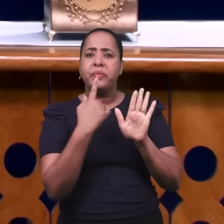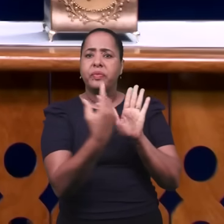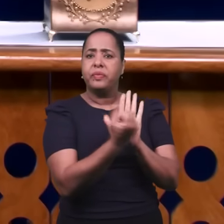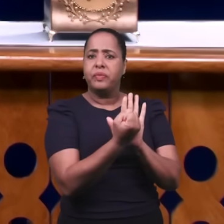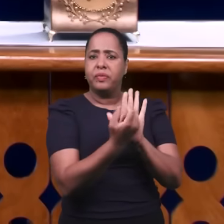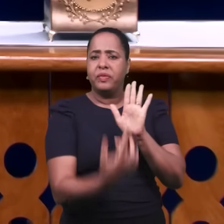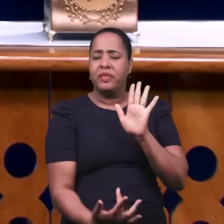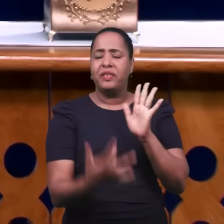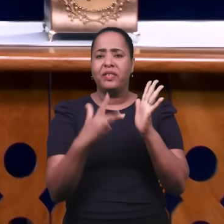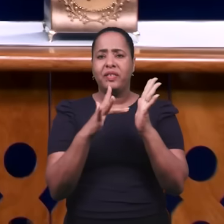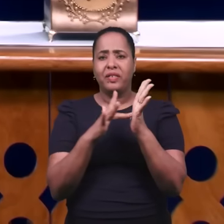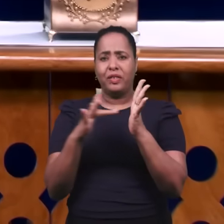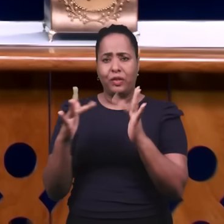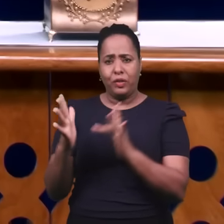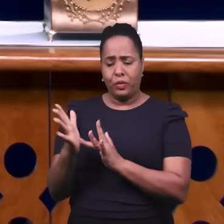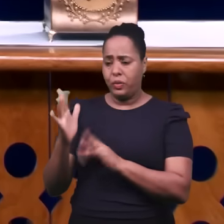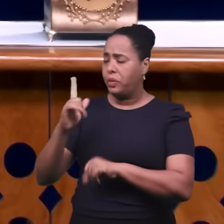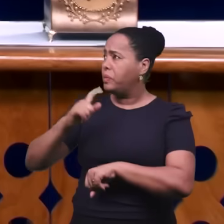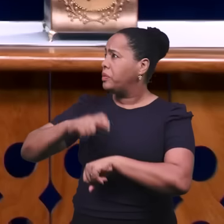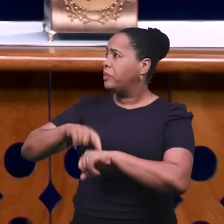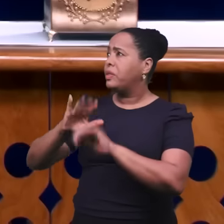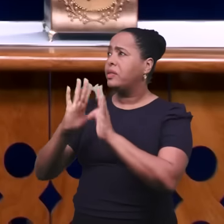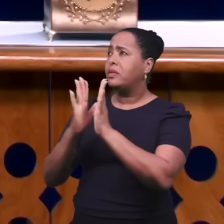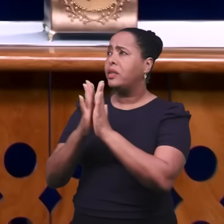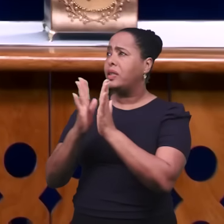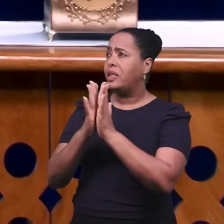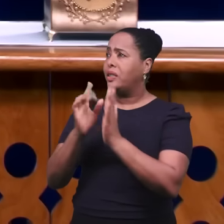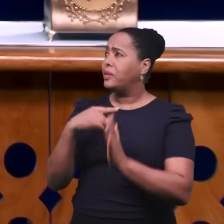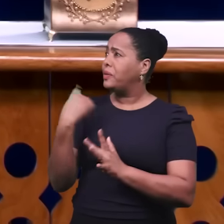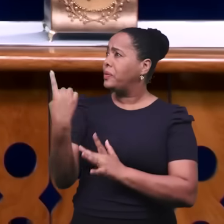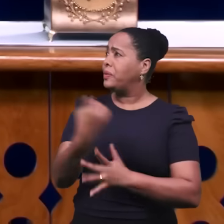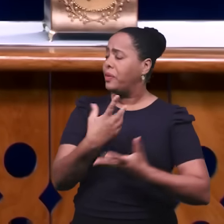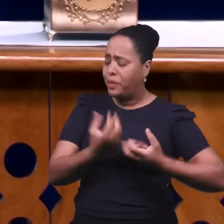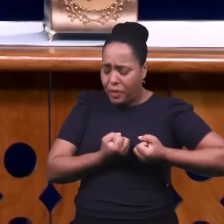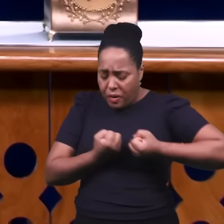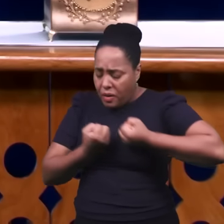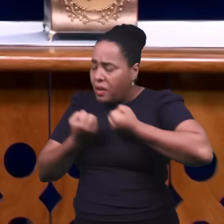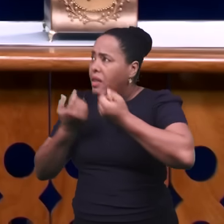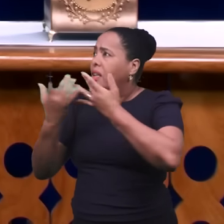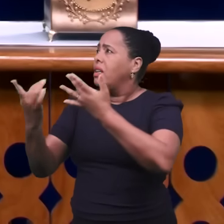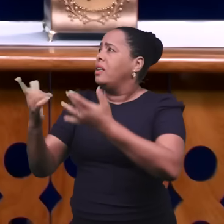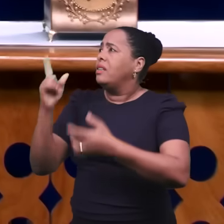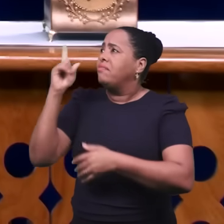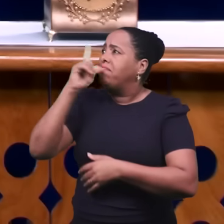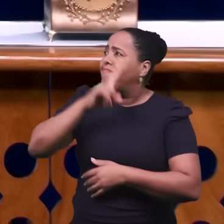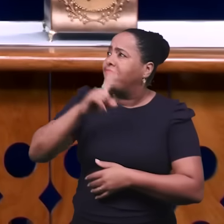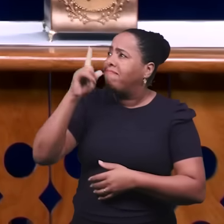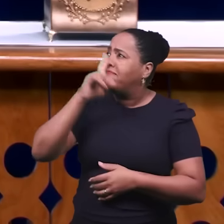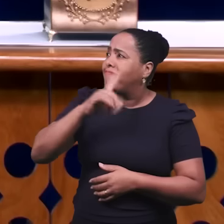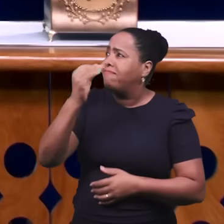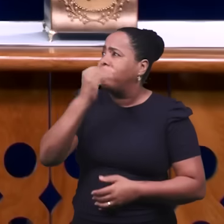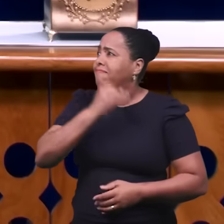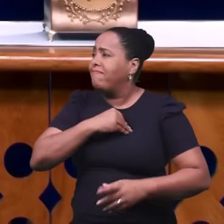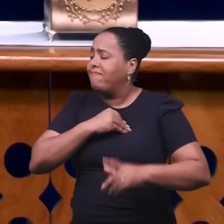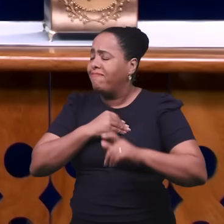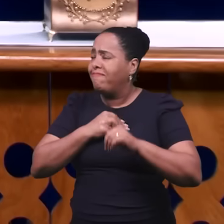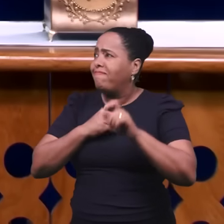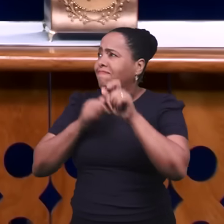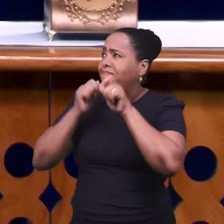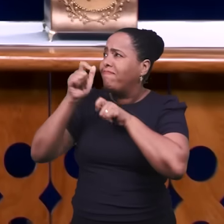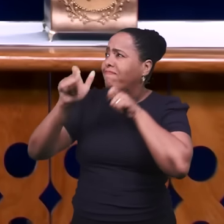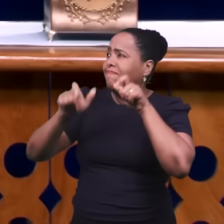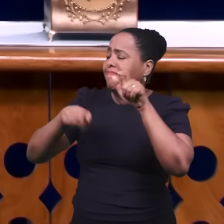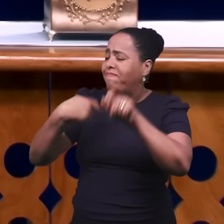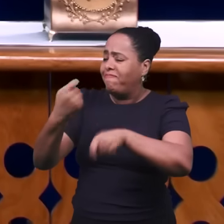Jesus. E nessa oração fazemos a nossa confissão das nossas falhas por atos, palavras e